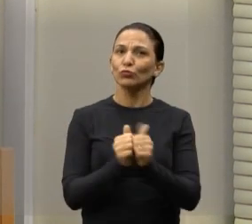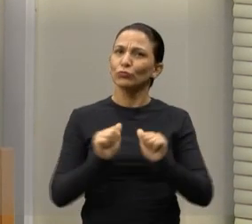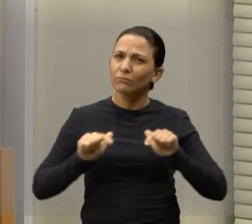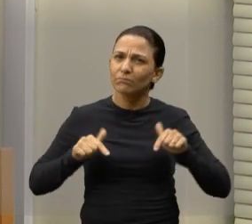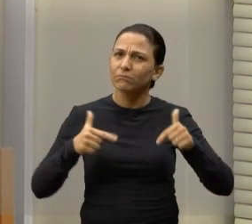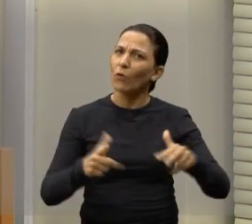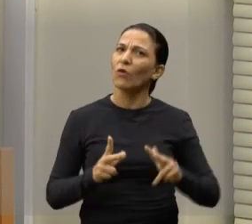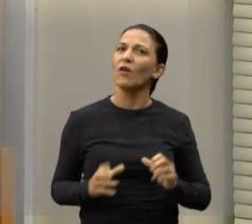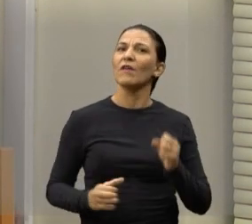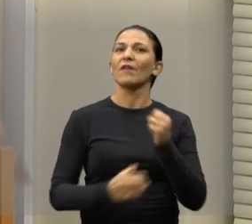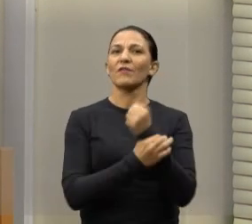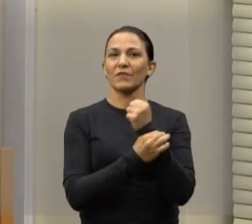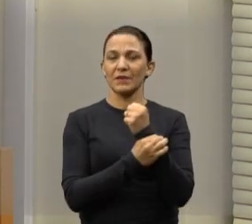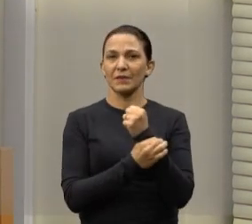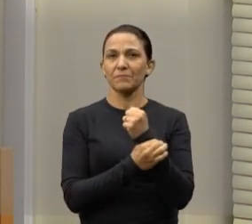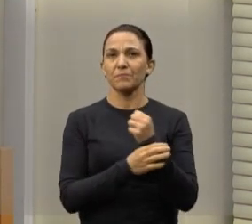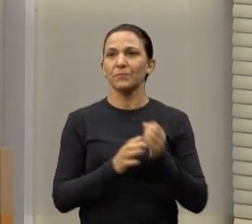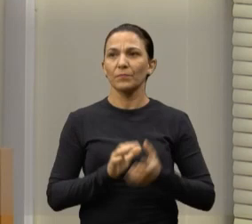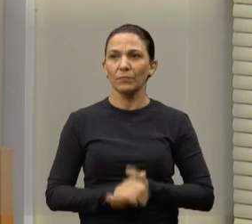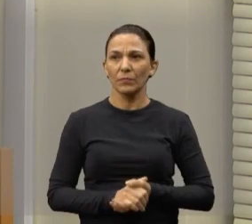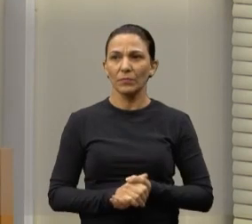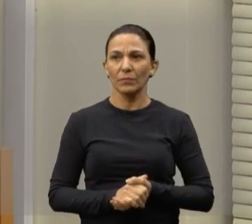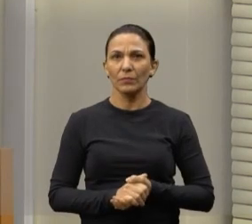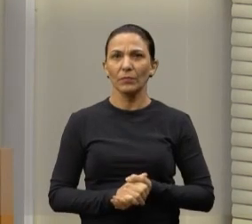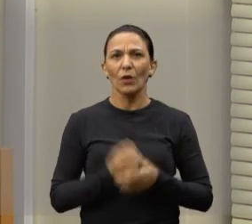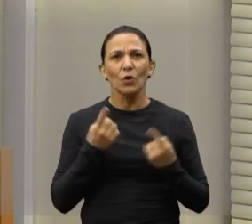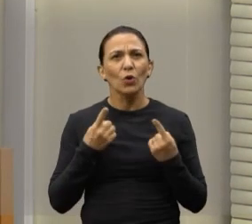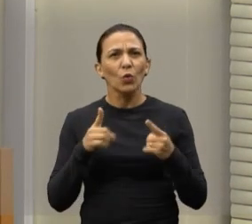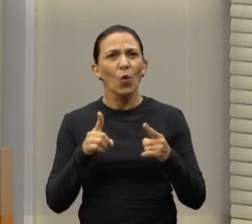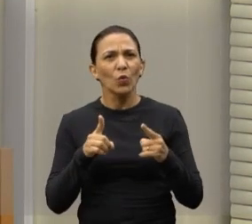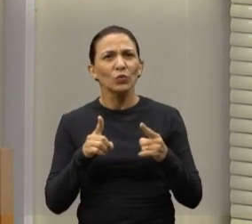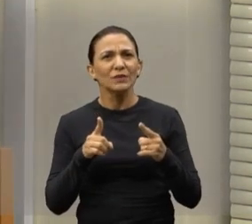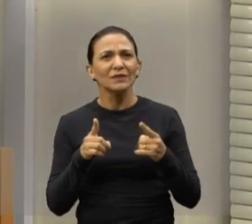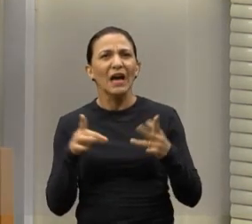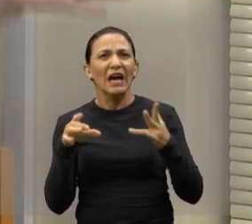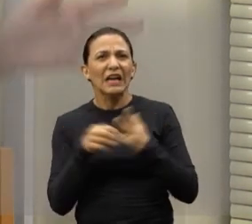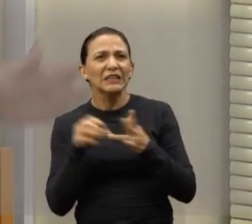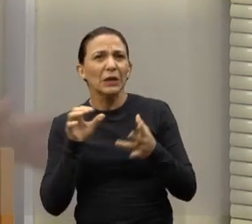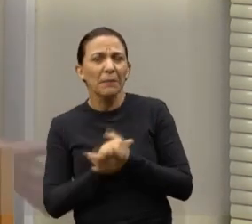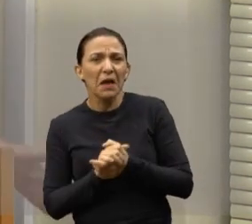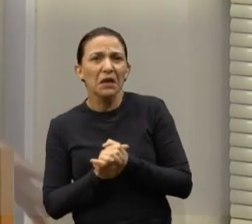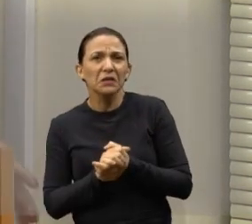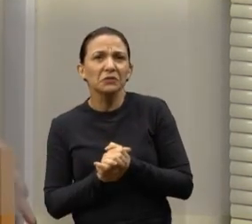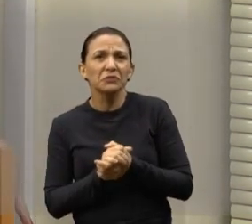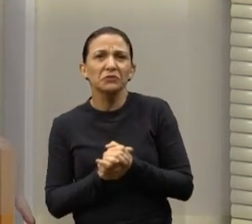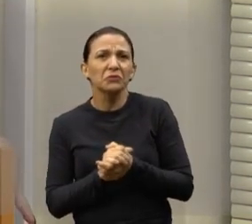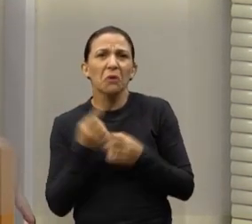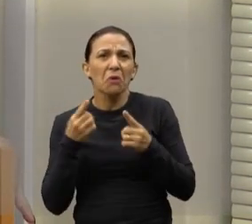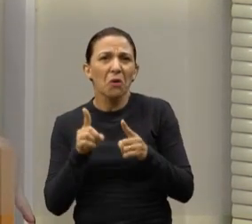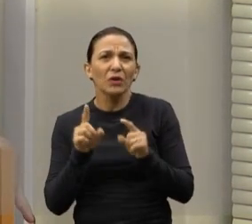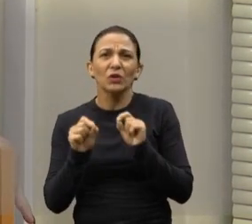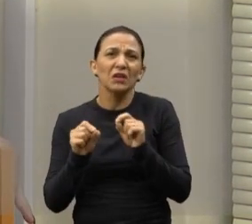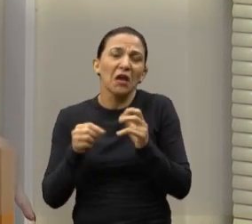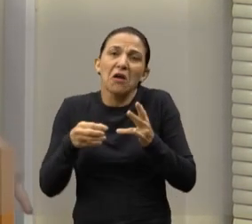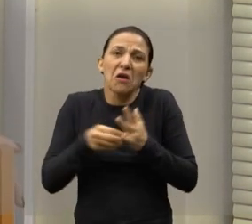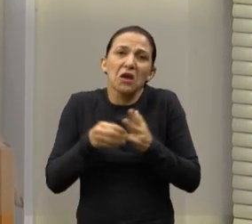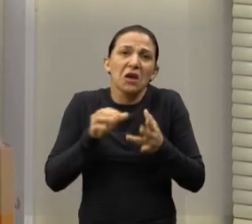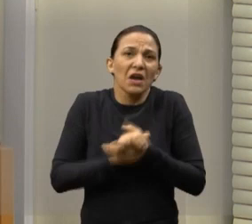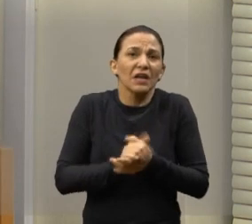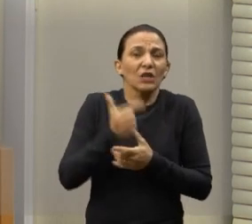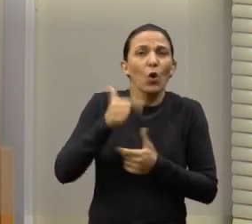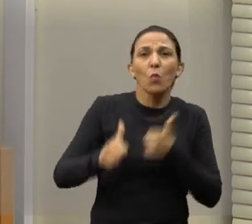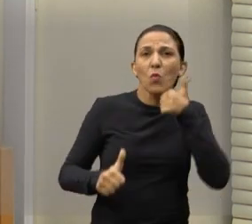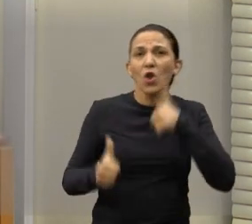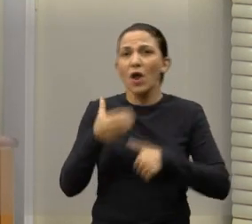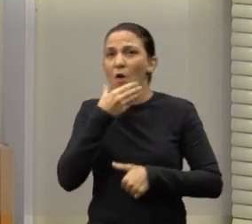luta e defender muito porque algo que eu falo é contra o casamento homoafetivo basta não casar com alguém do mesmo sexo agora a sua